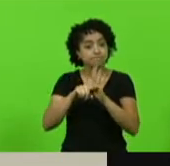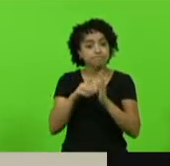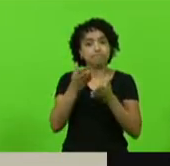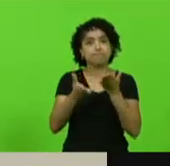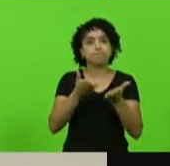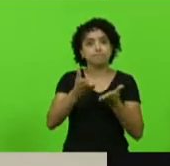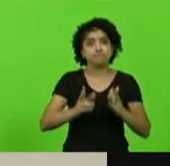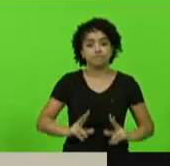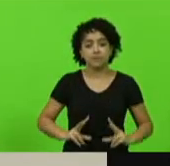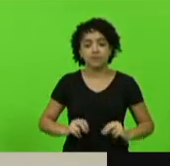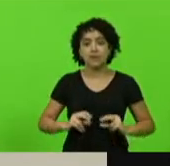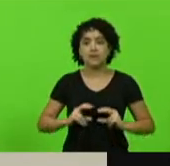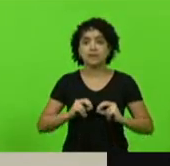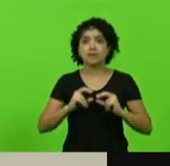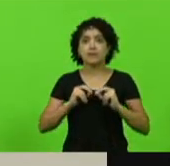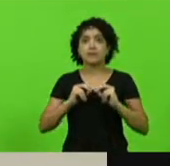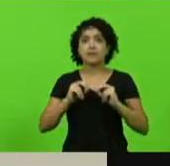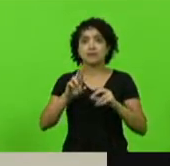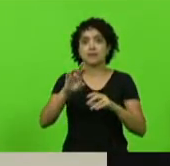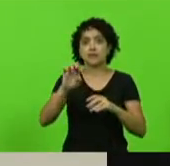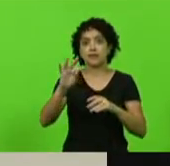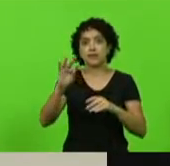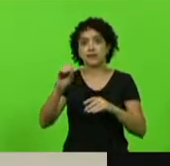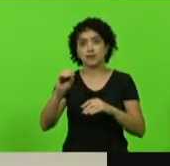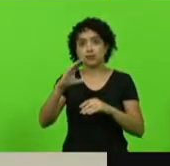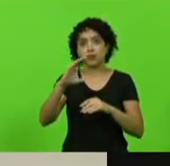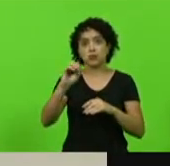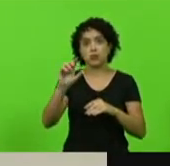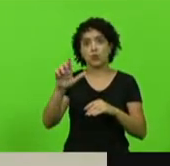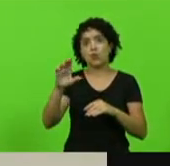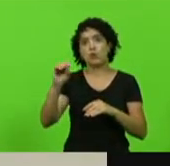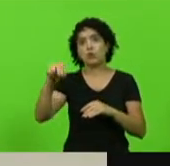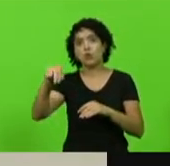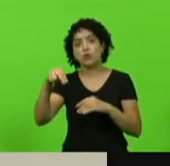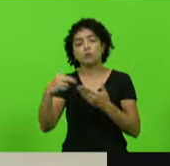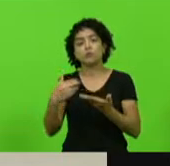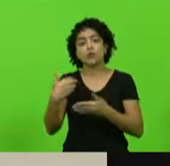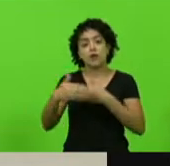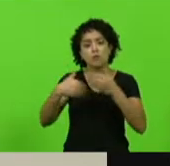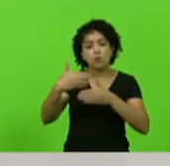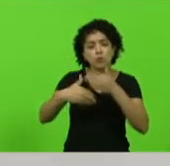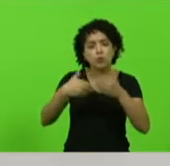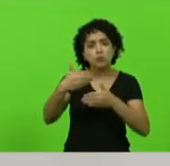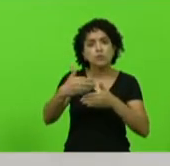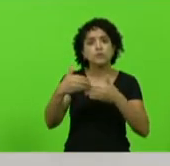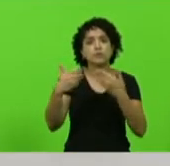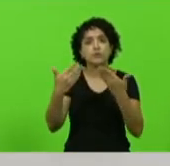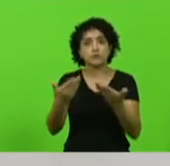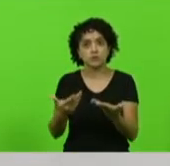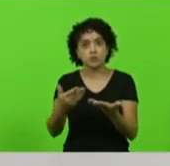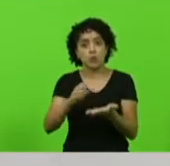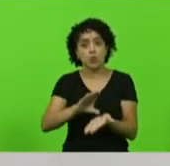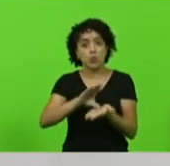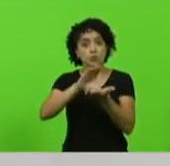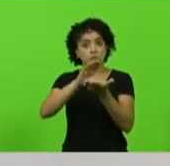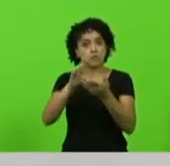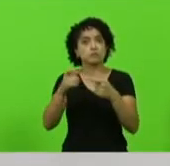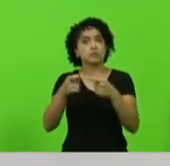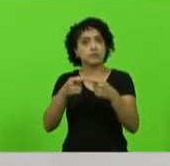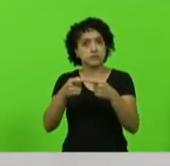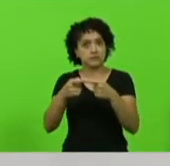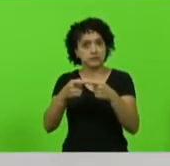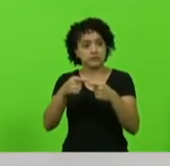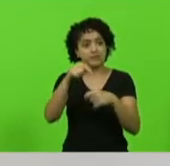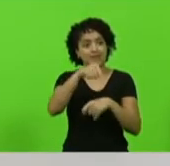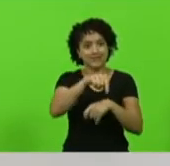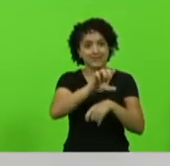do colo, reto e ânus. Ao longo da sua carreira exemplar, ele presidiu o Conselho de Medicina de Santa